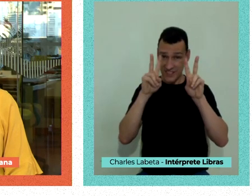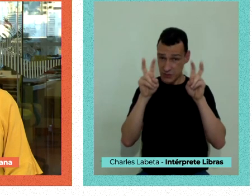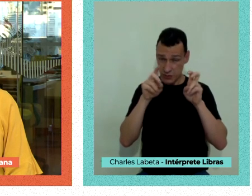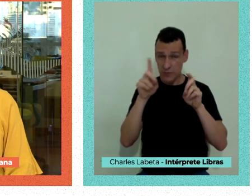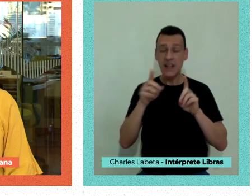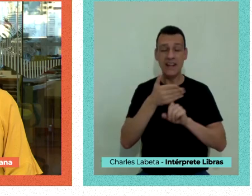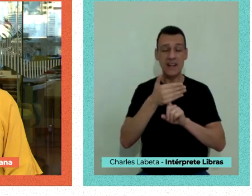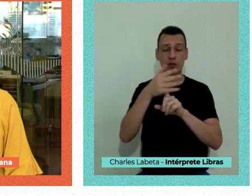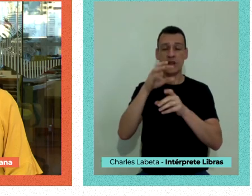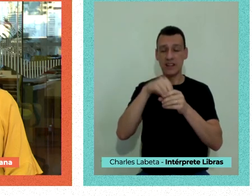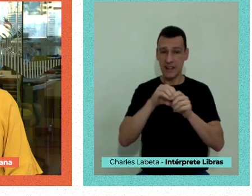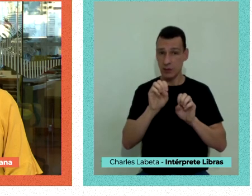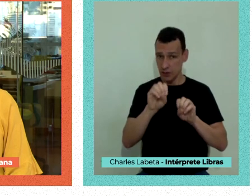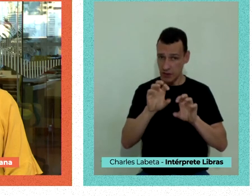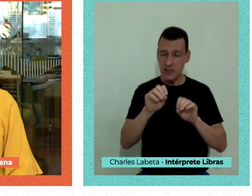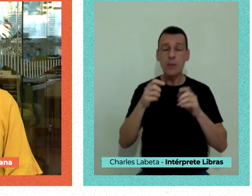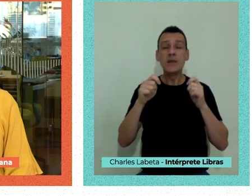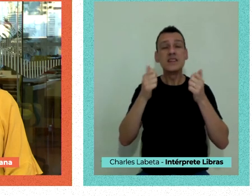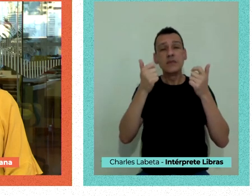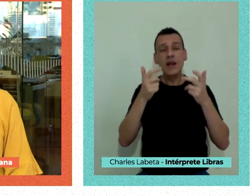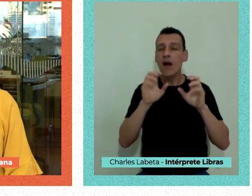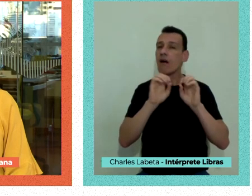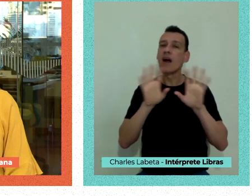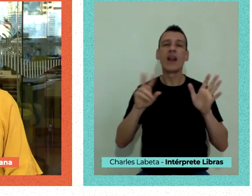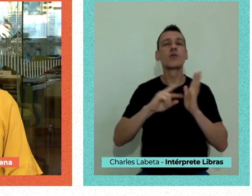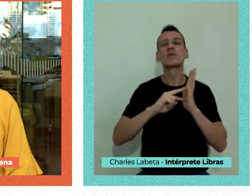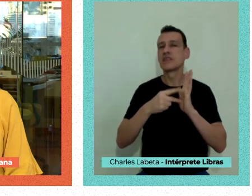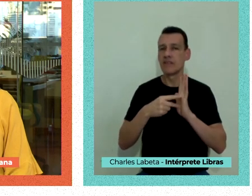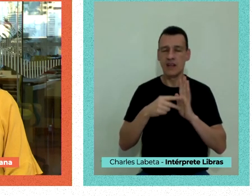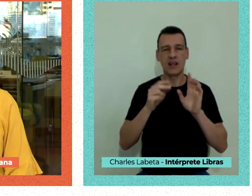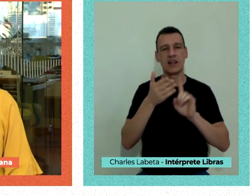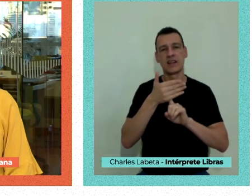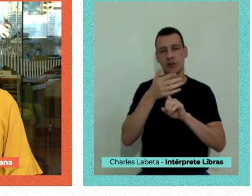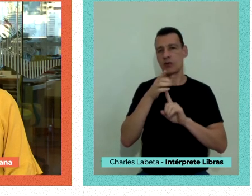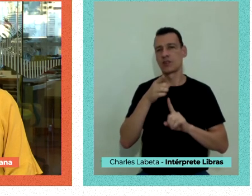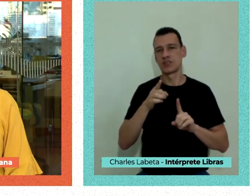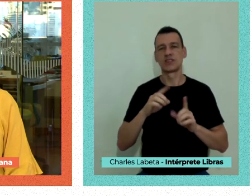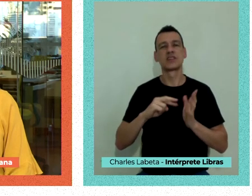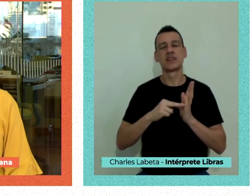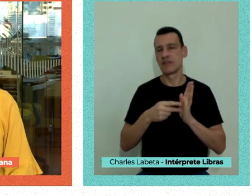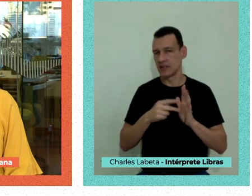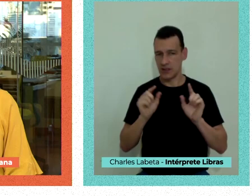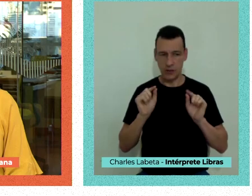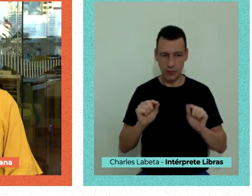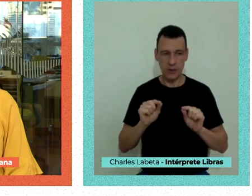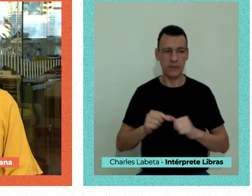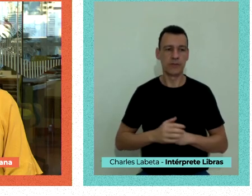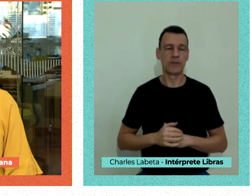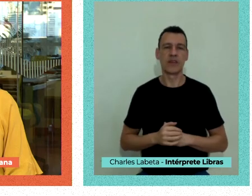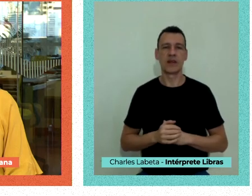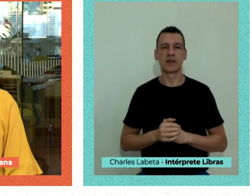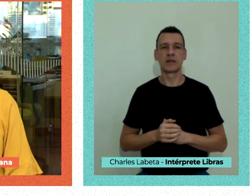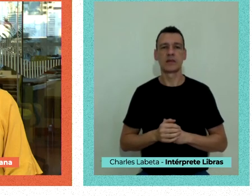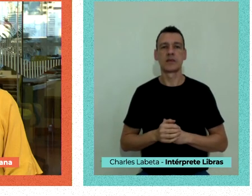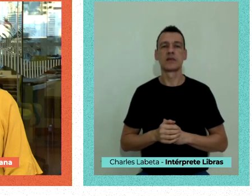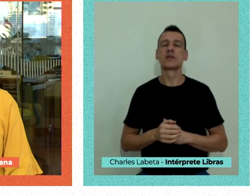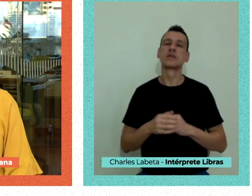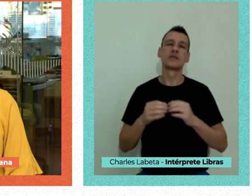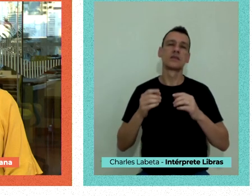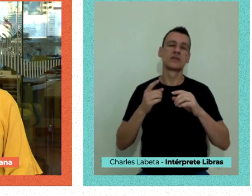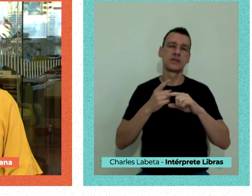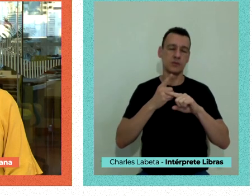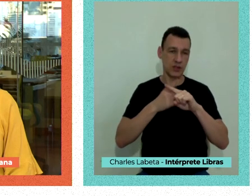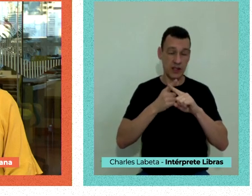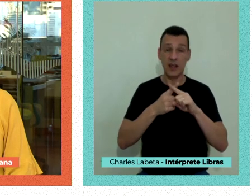essas tecnologias, né? Pensando que a tecnologia, ela parte tanto dos currículos quanto do